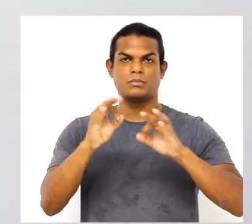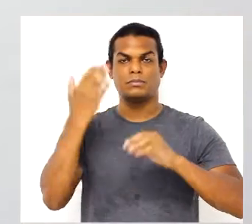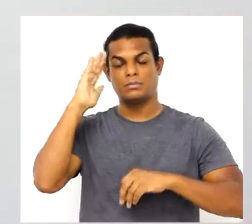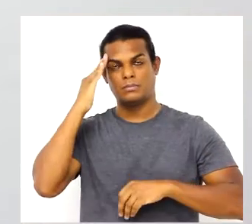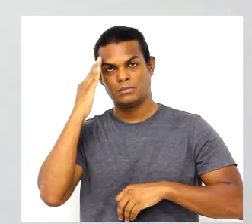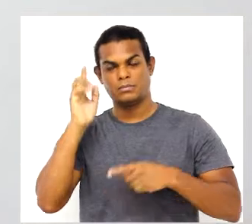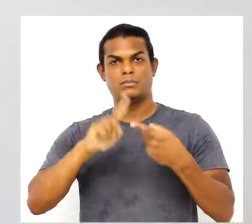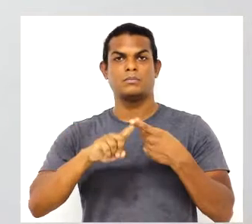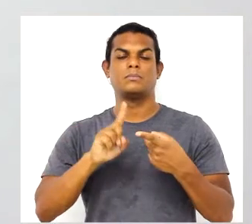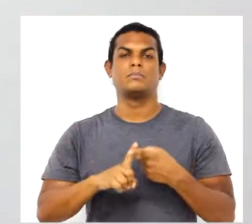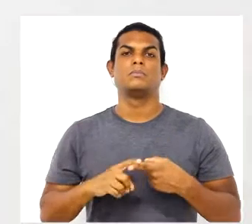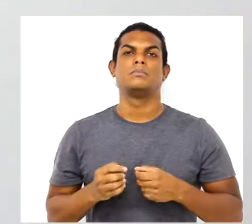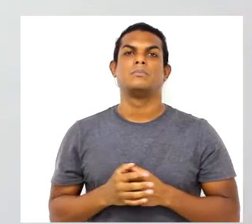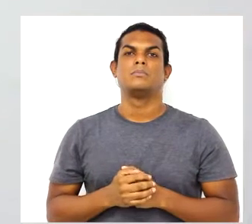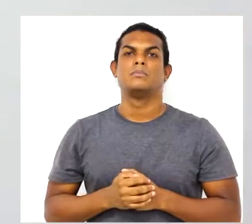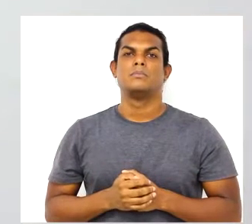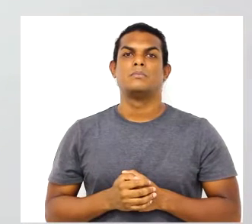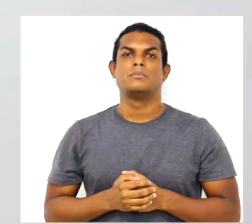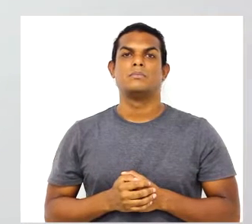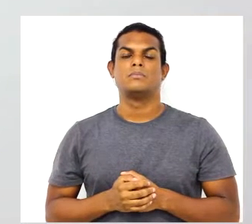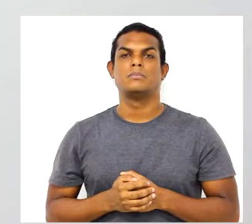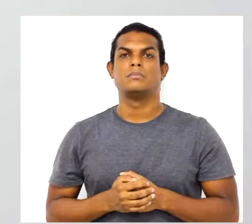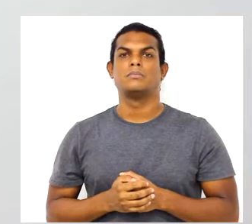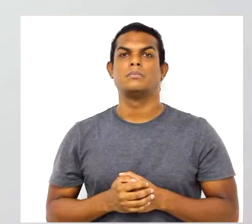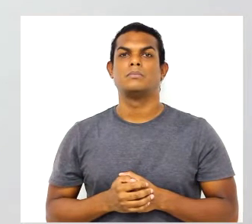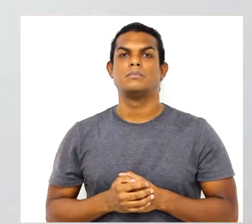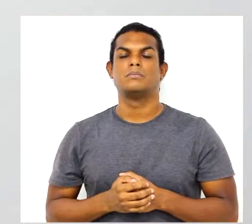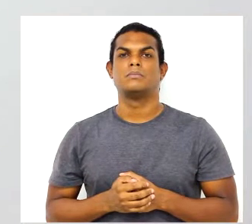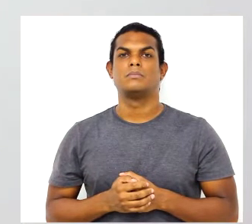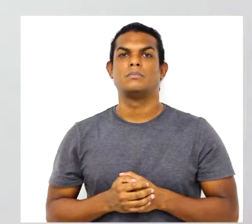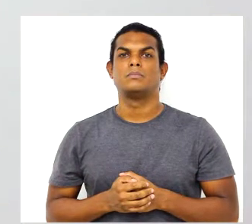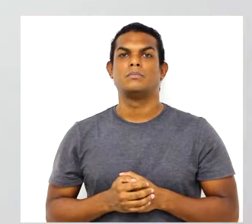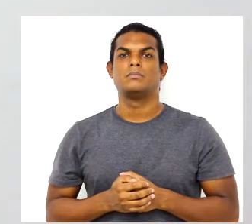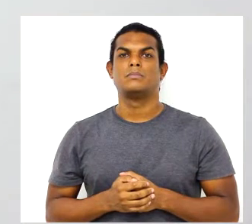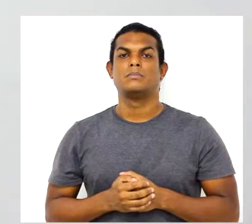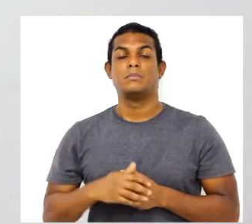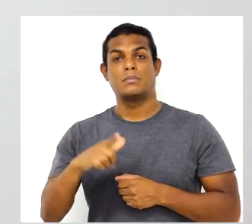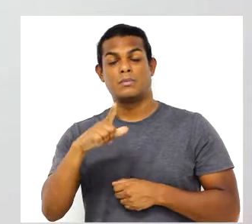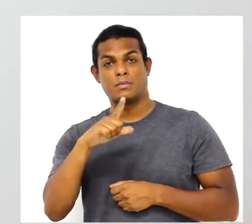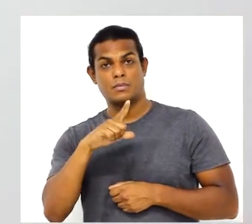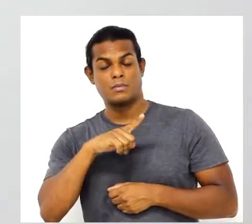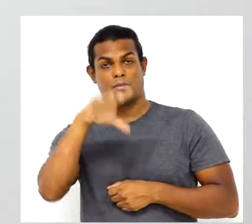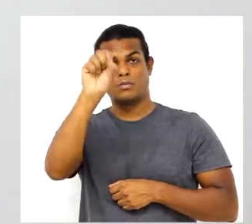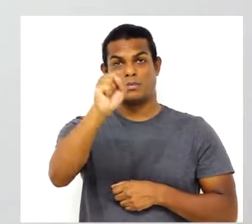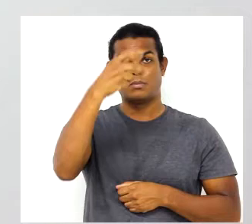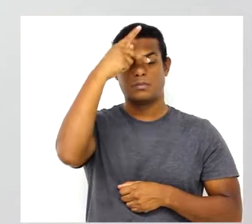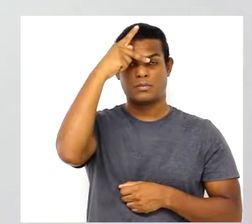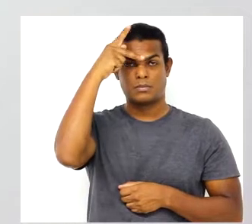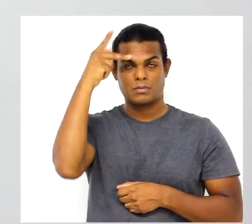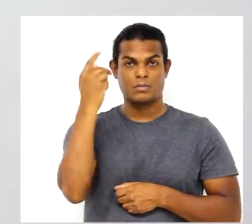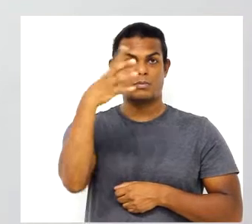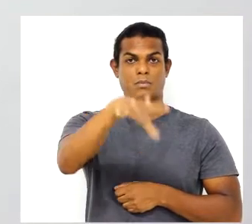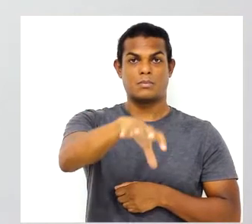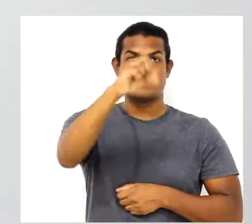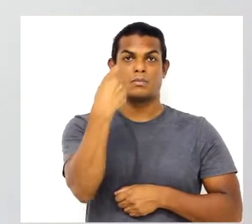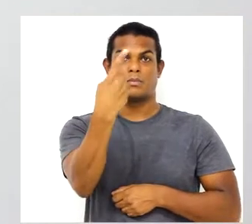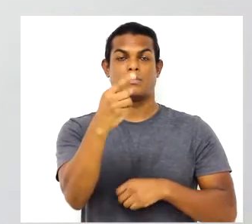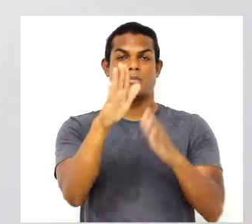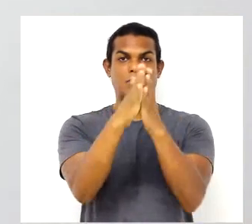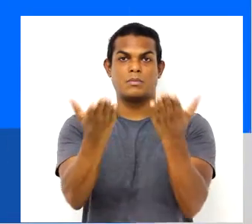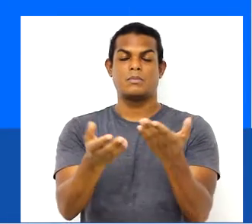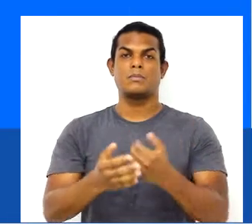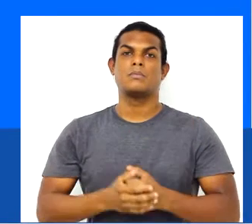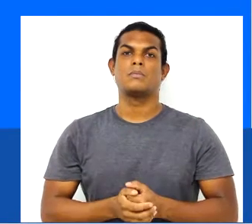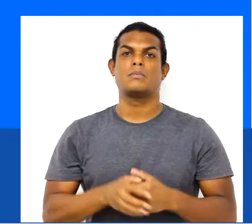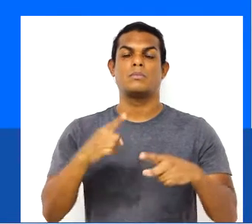entender que houve 8 pessoas retirando um livro. Afinal de contas,